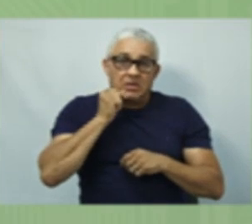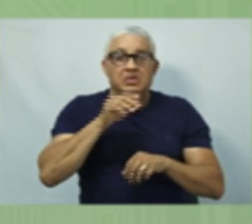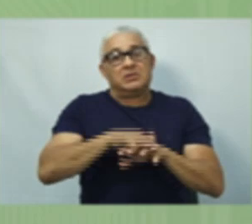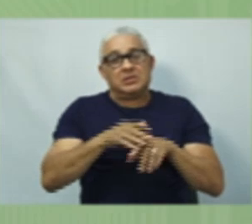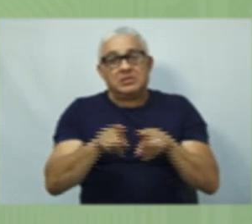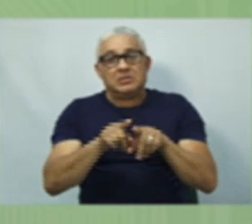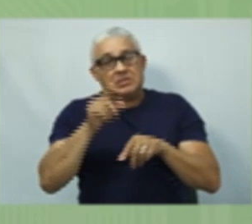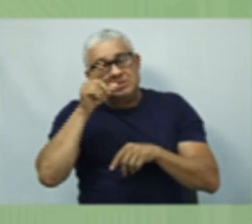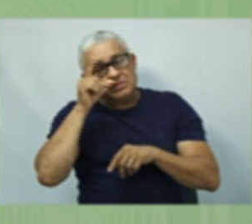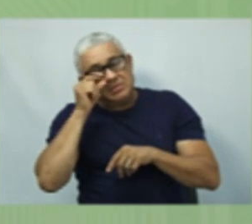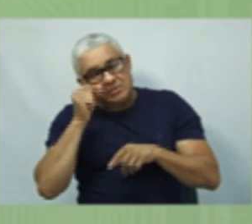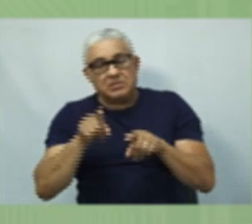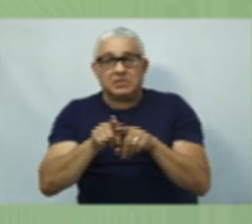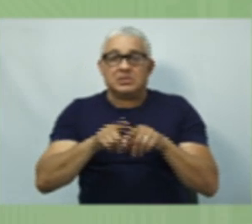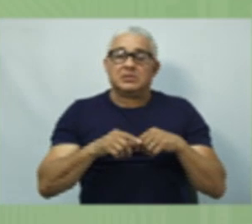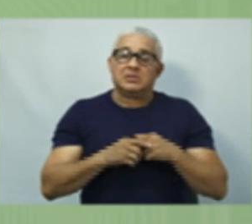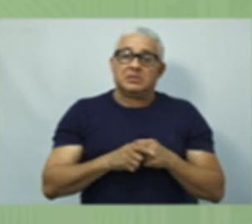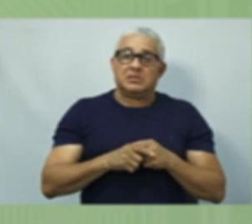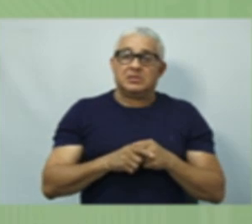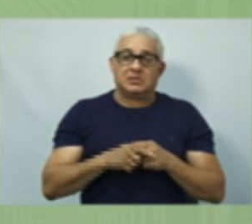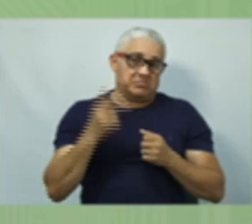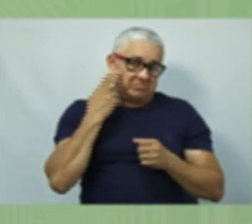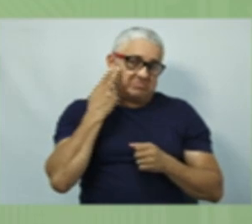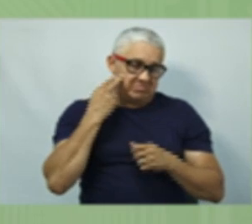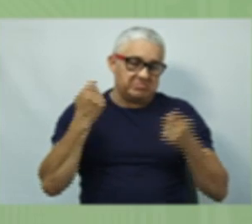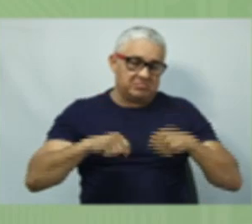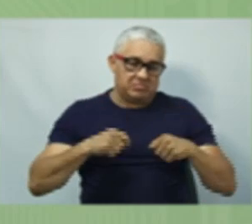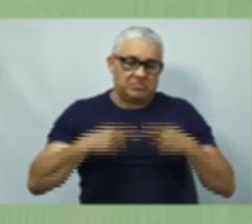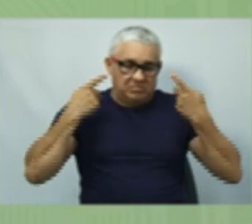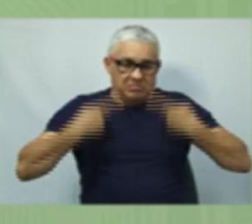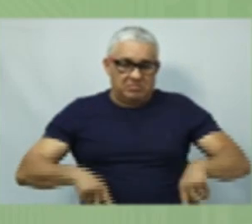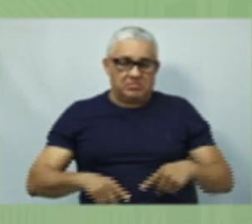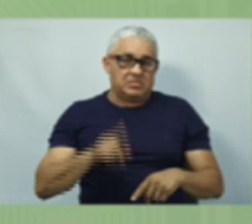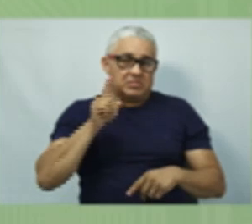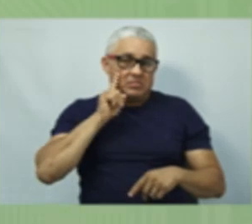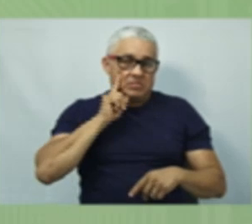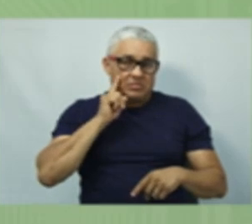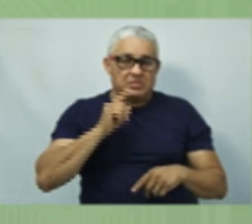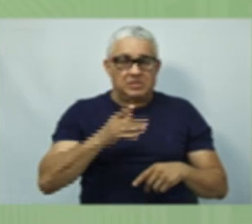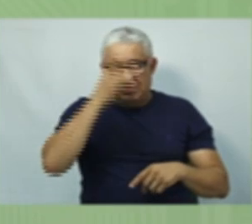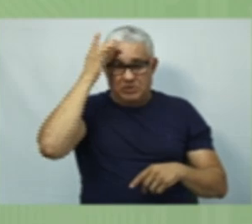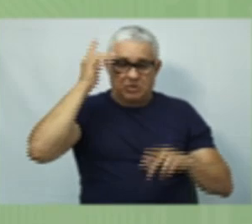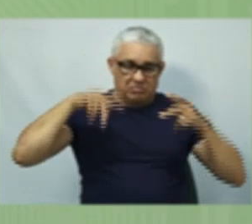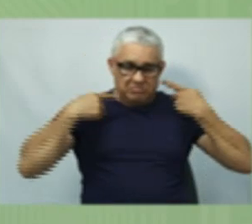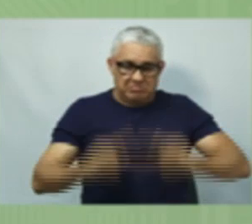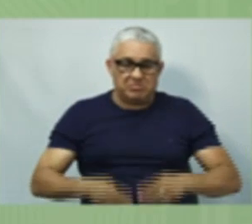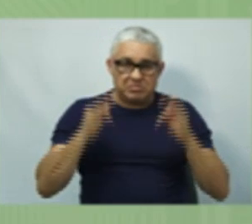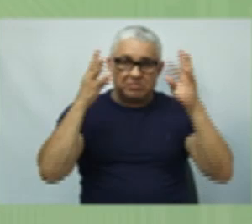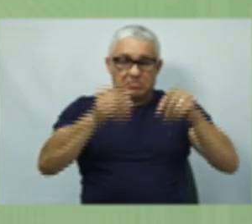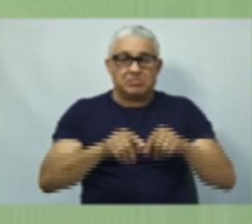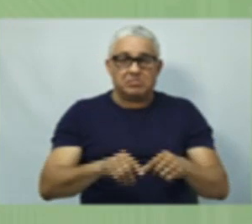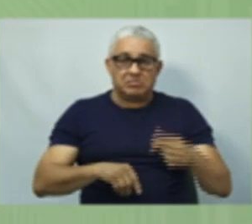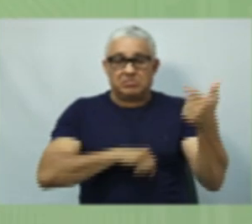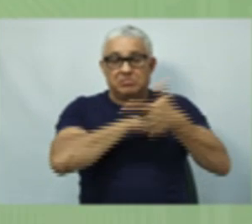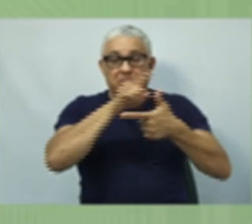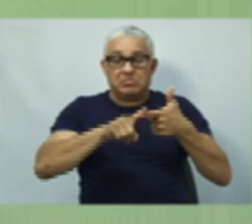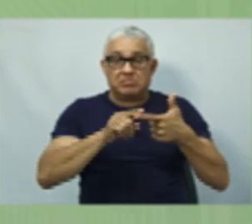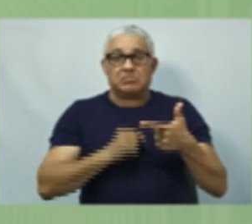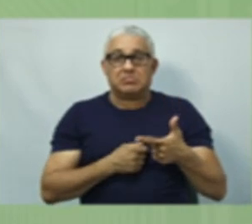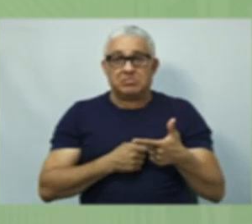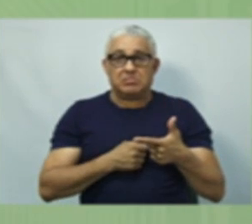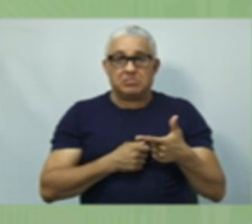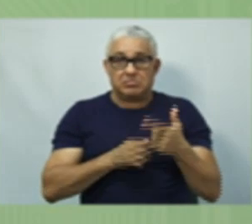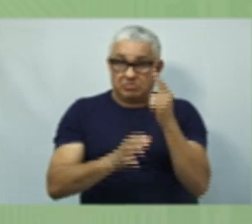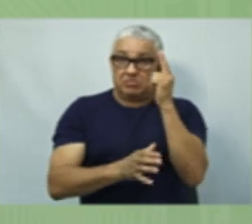sono. São necessidades normais, fisiológicas do ser humano. Depois nós temos as necessidades